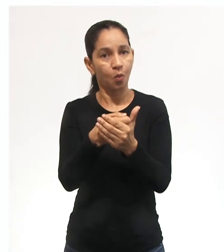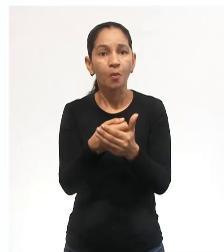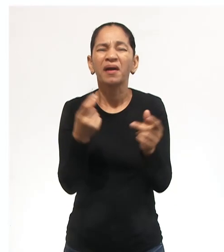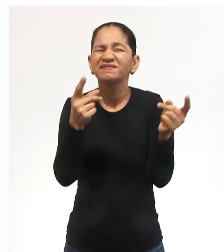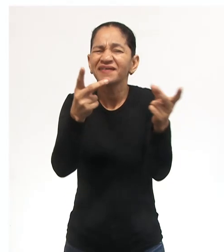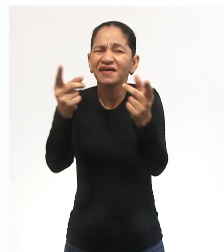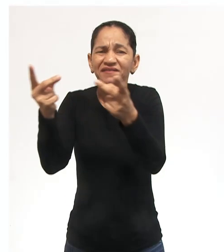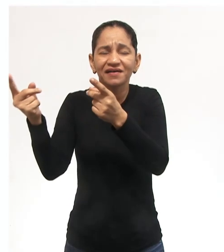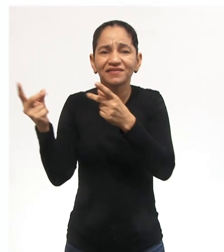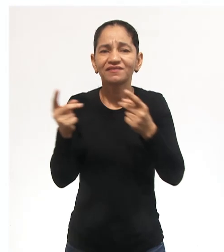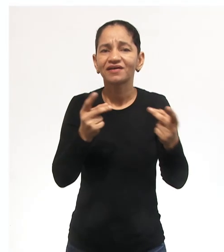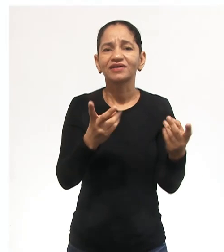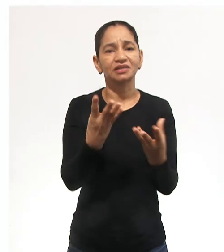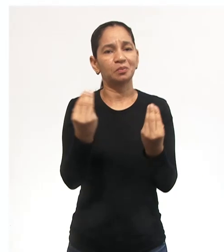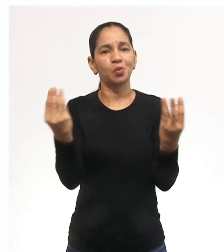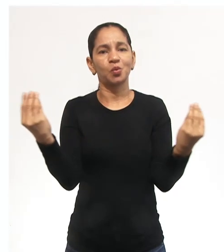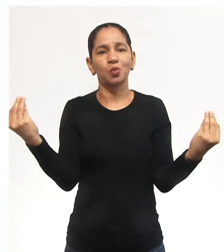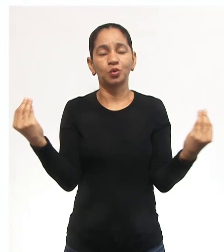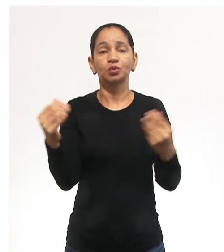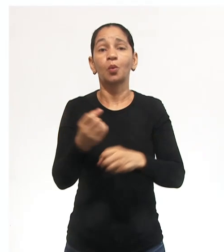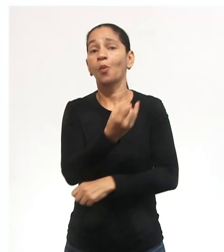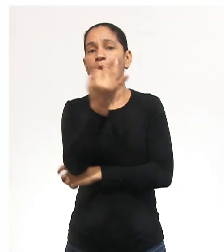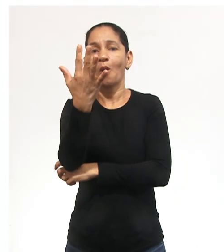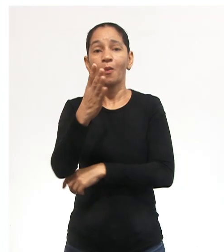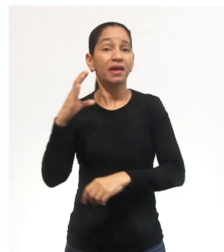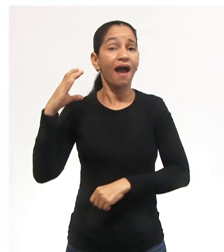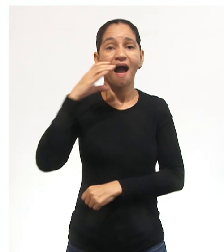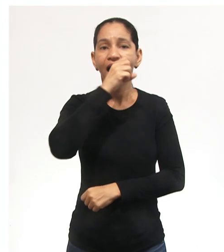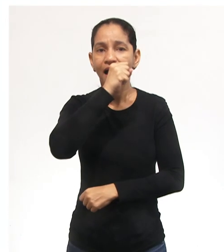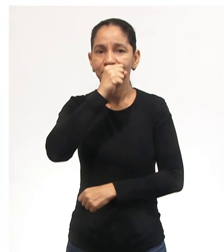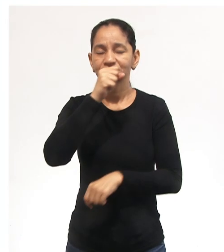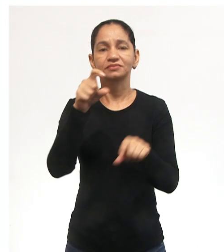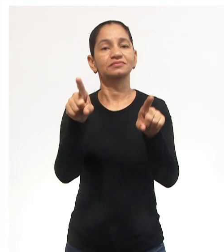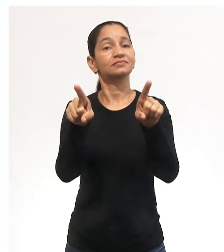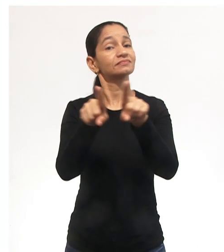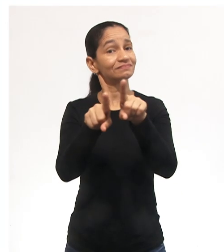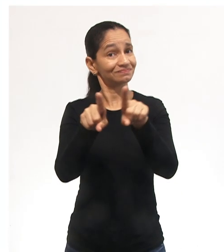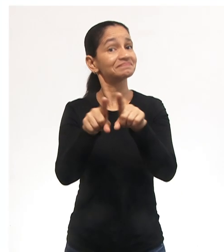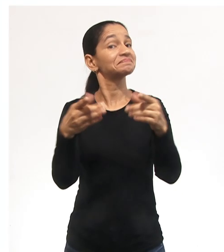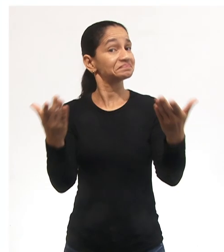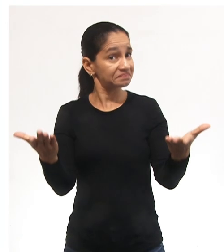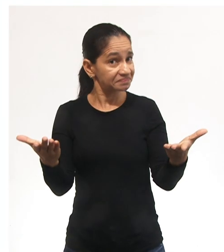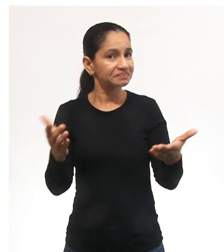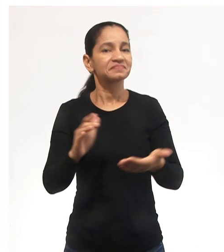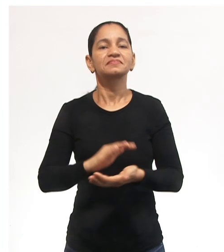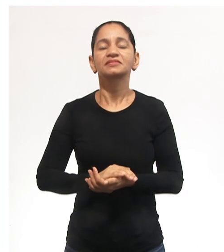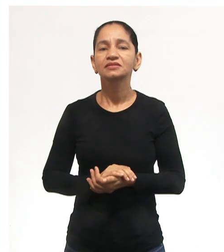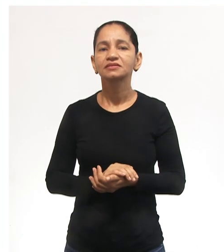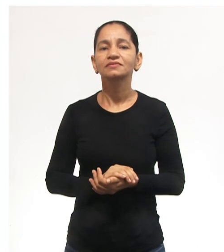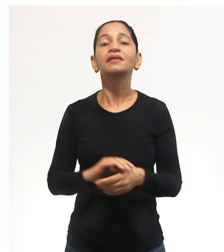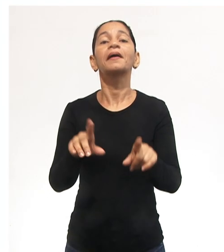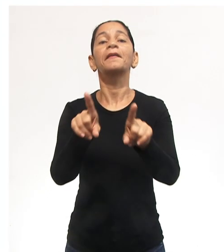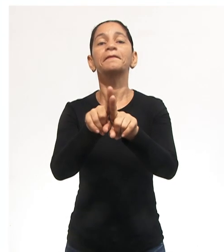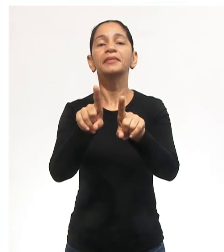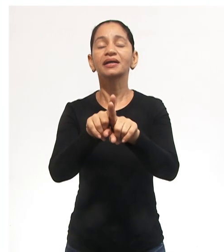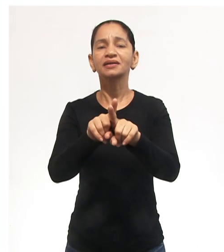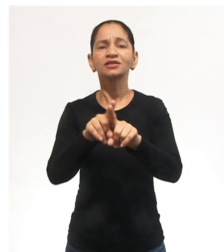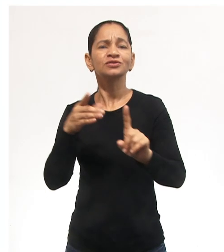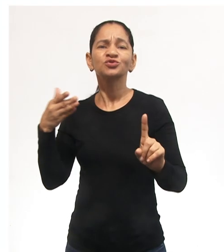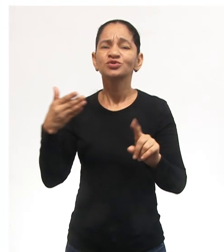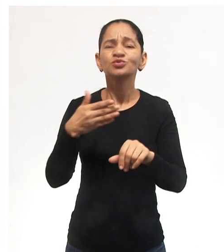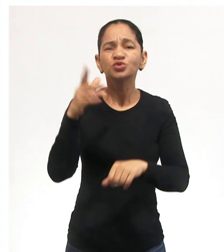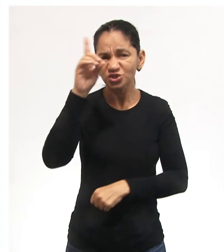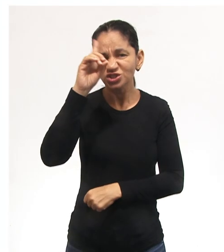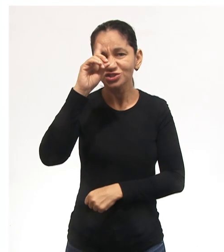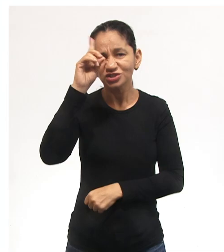geral e automatizado, mais rápido, né? E na prática, como